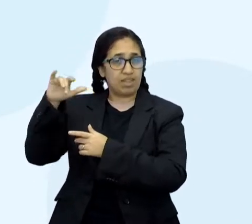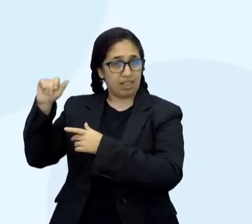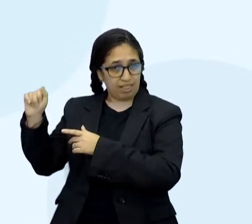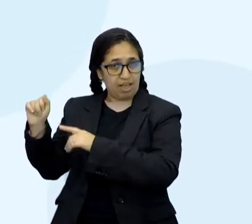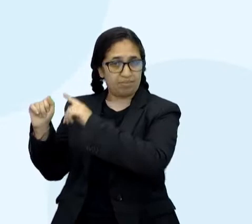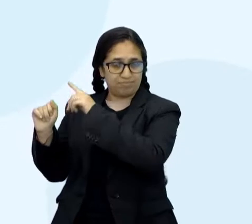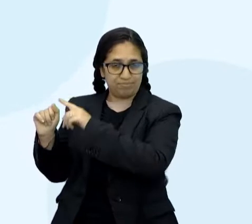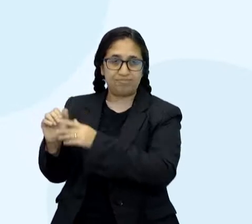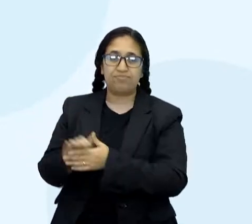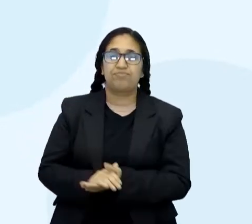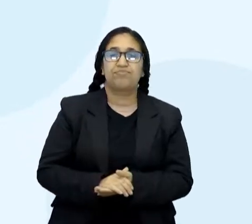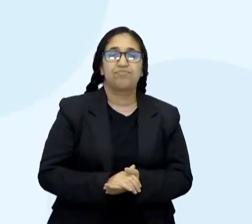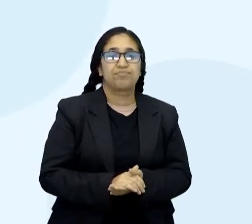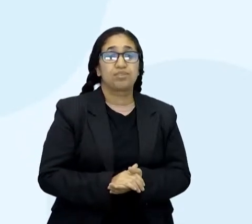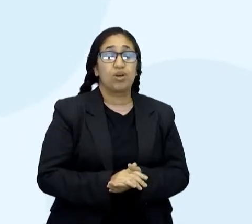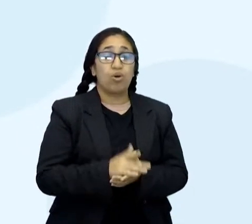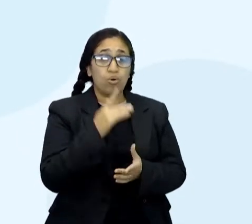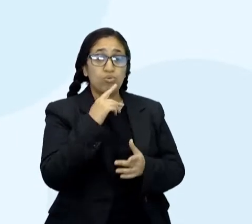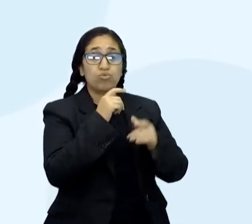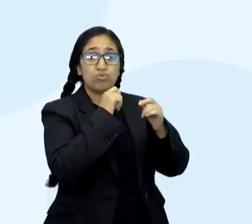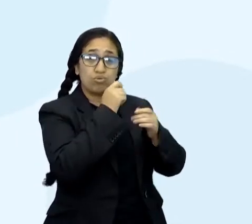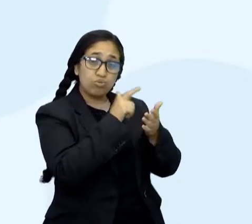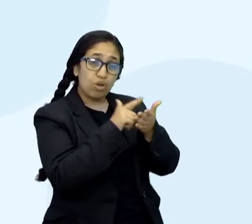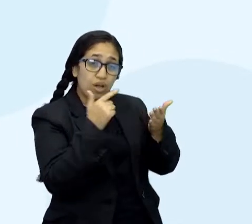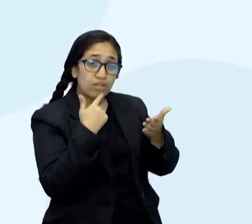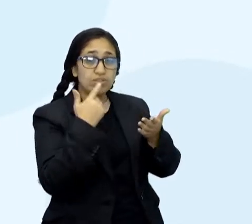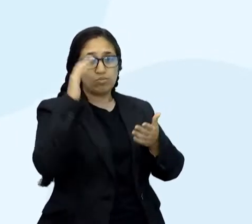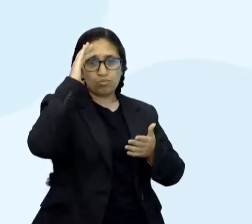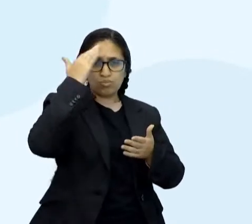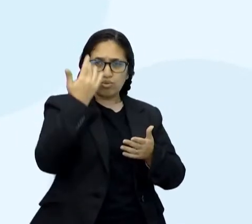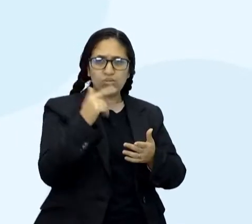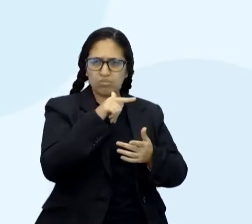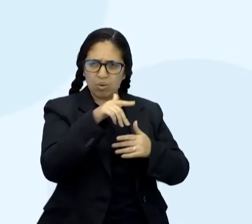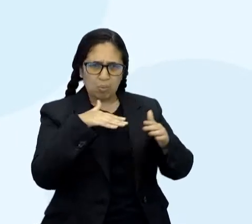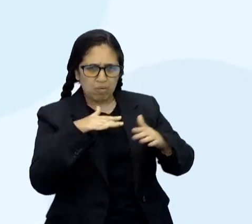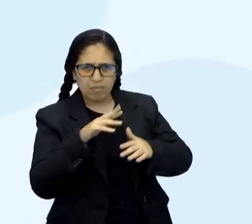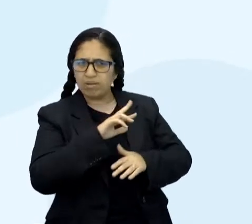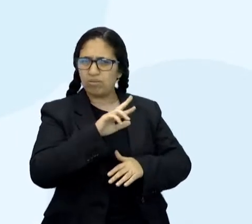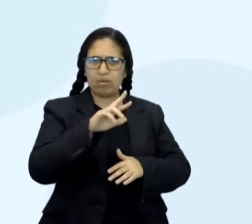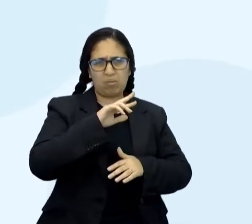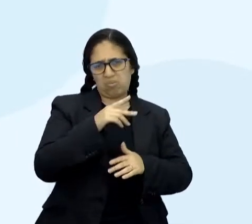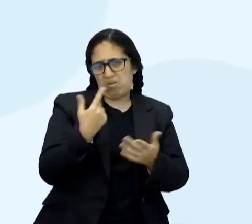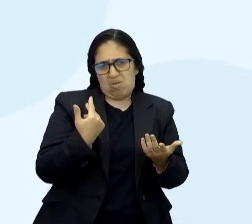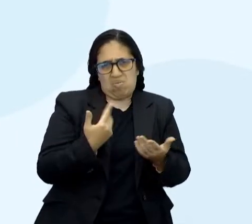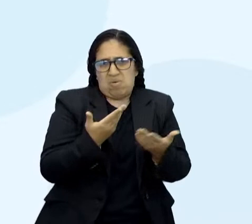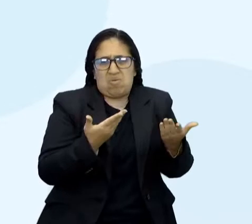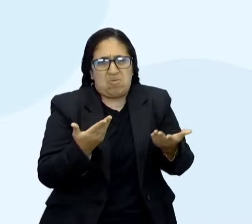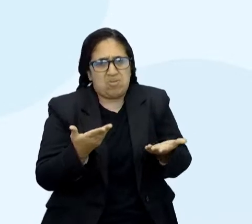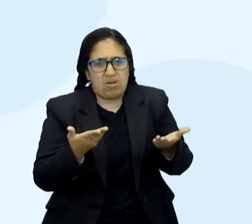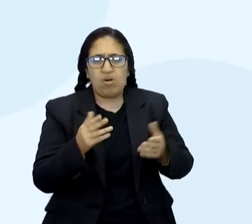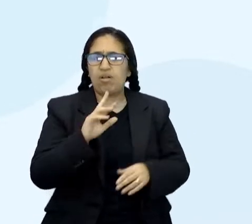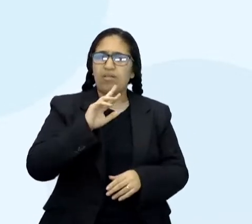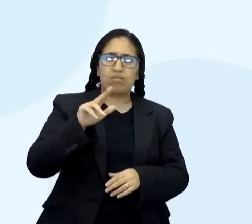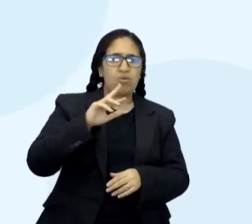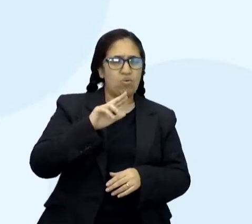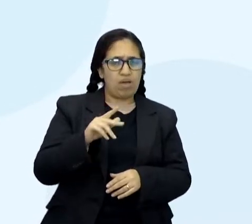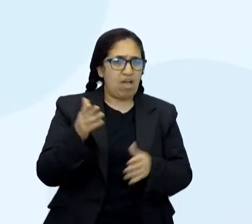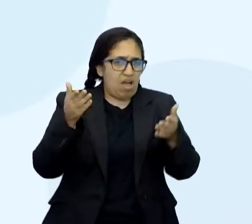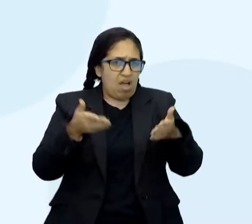lá. O jornalismo de soluções não é um movimento ou um modismo. Ou seja, né,